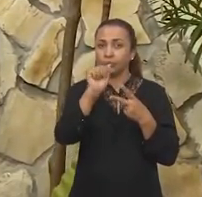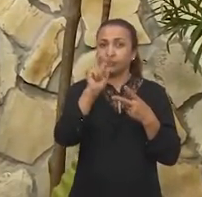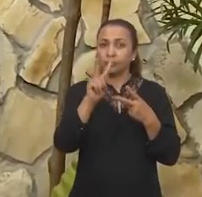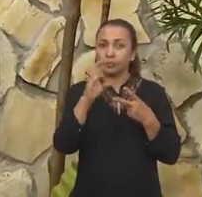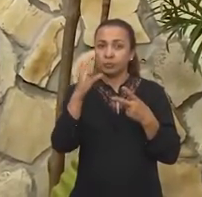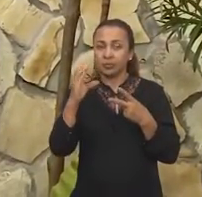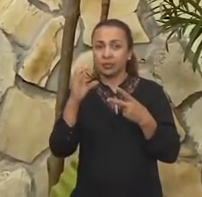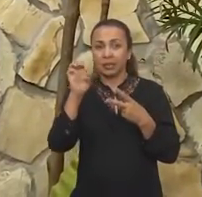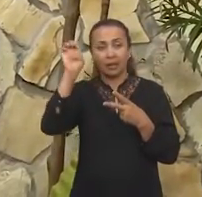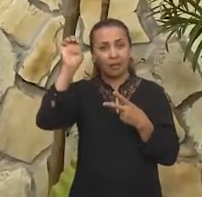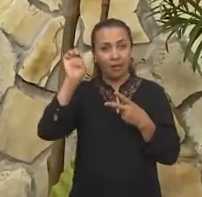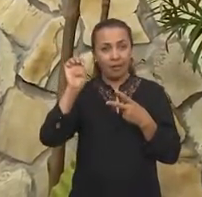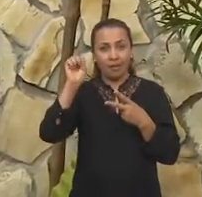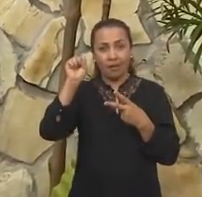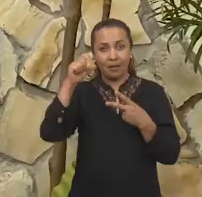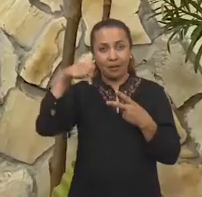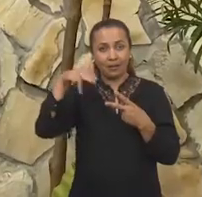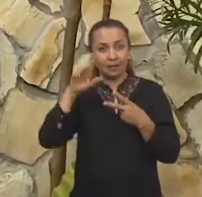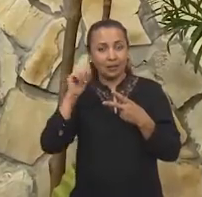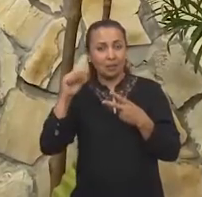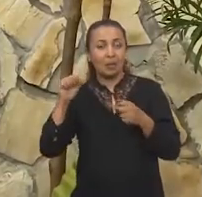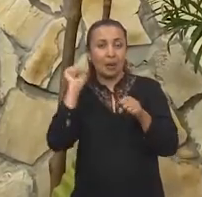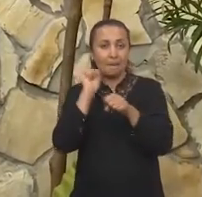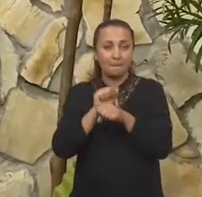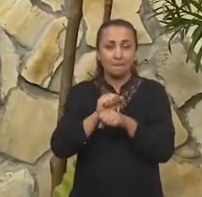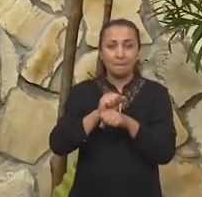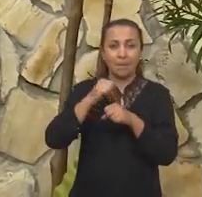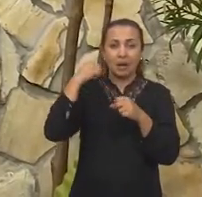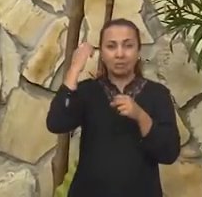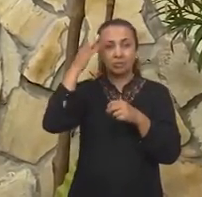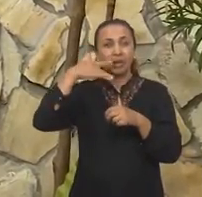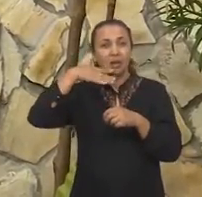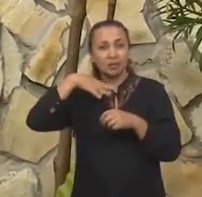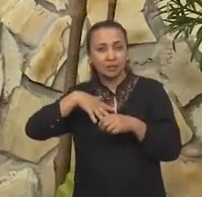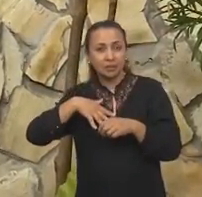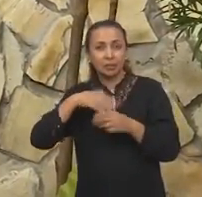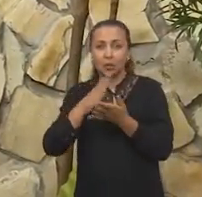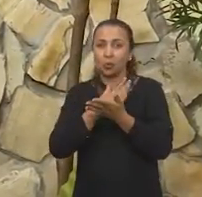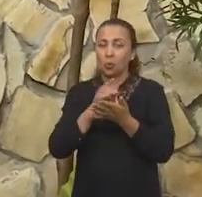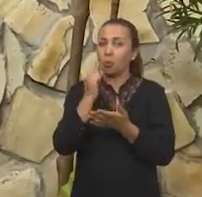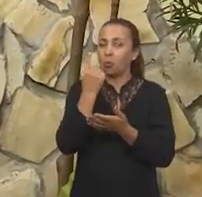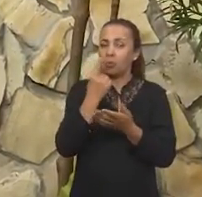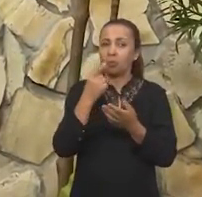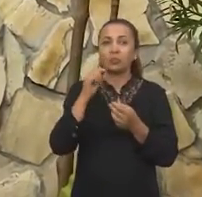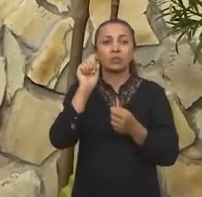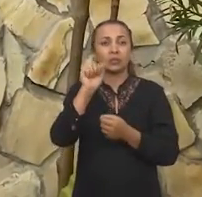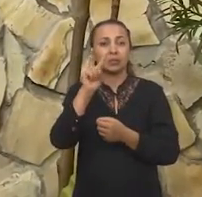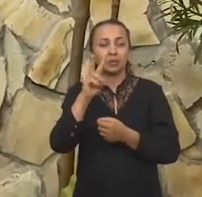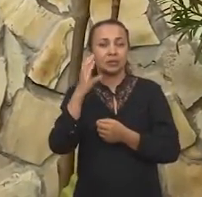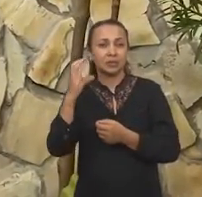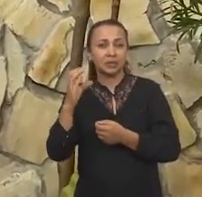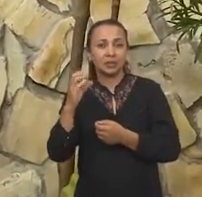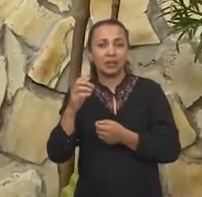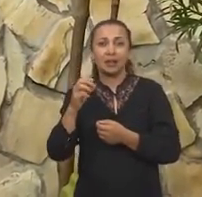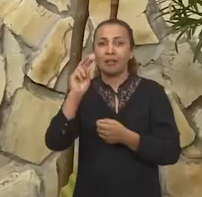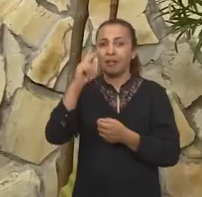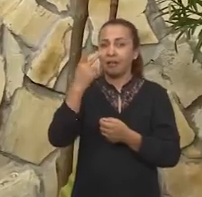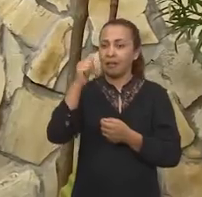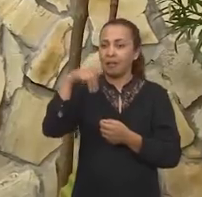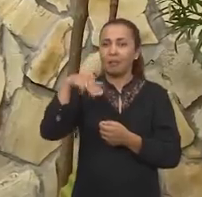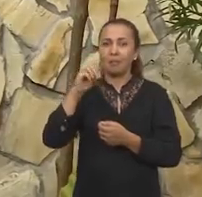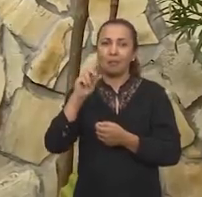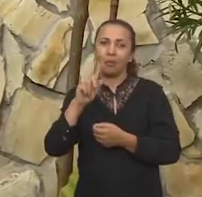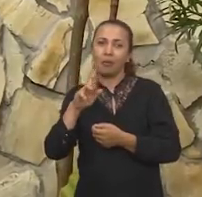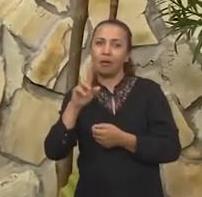vascular isquêmico, em que ocorre a parada da circulação em algum vaso, e o acidente vascular cerebral